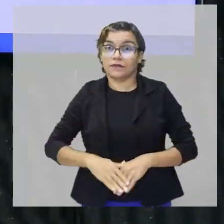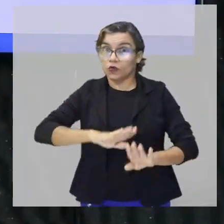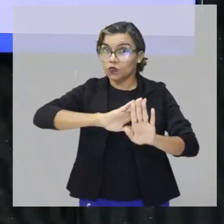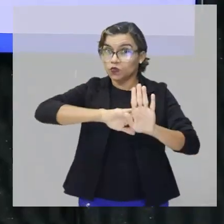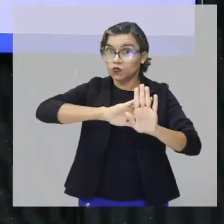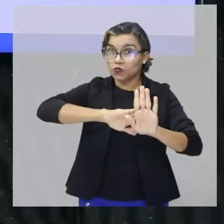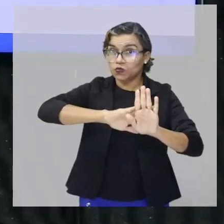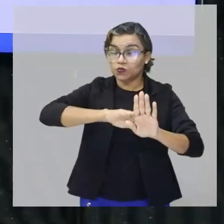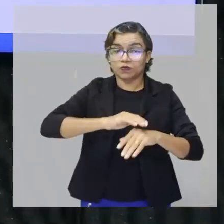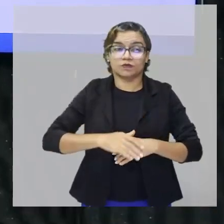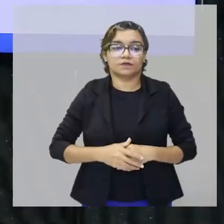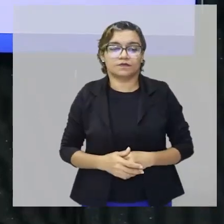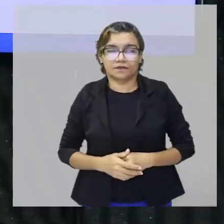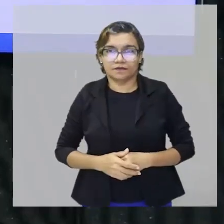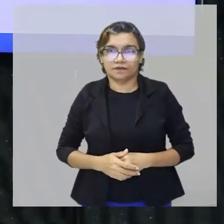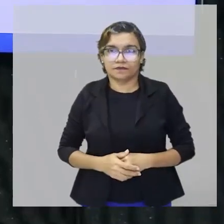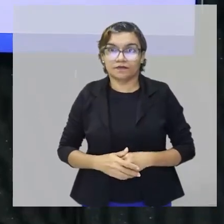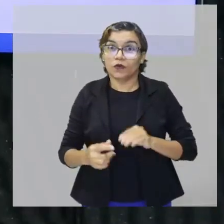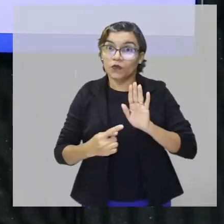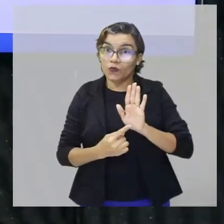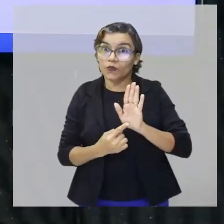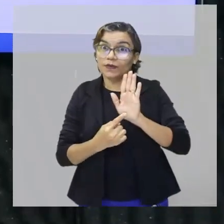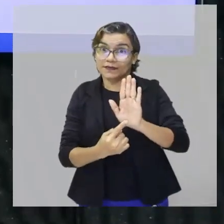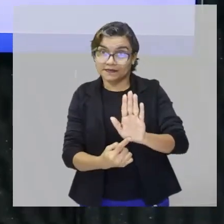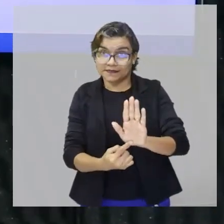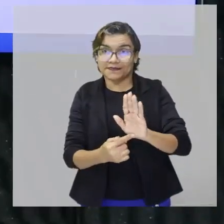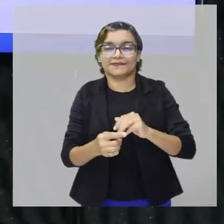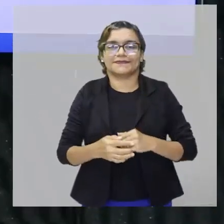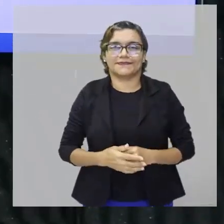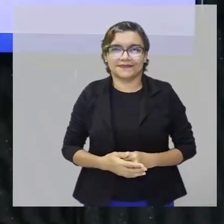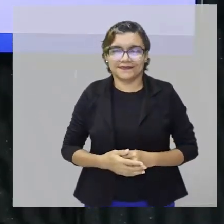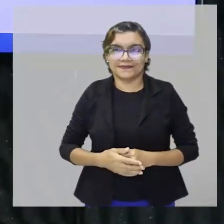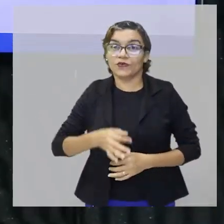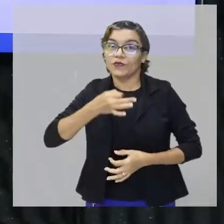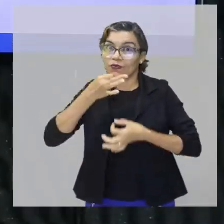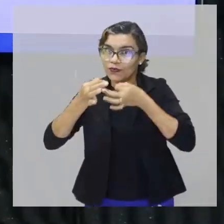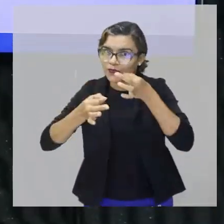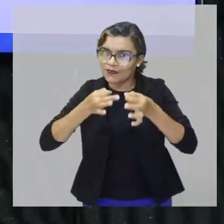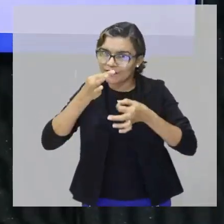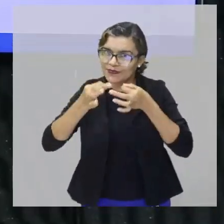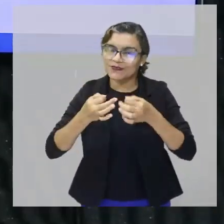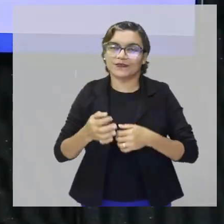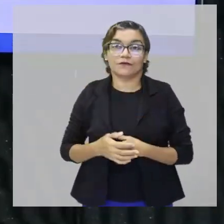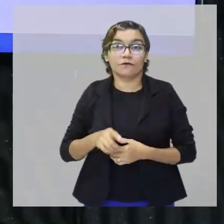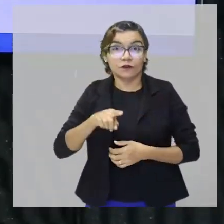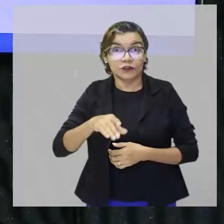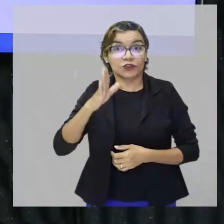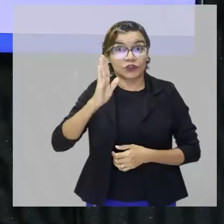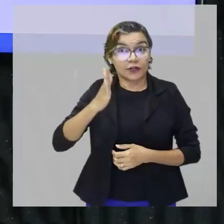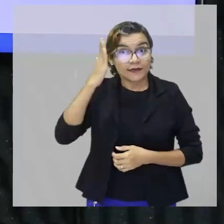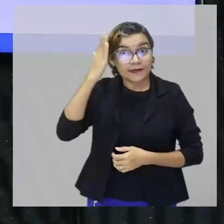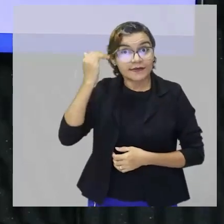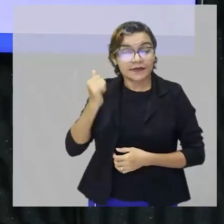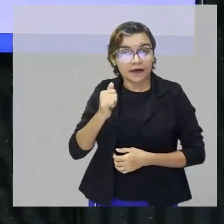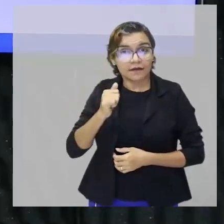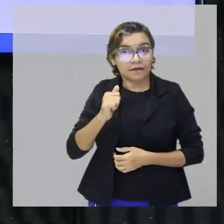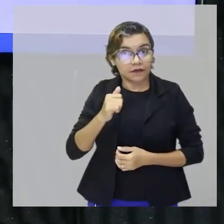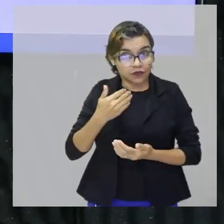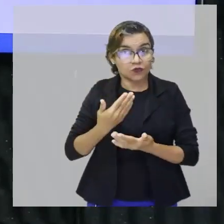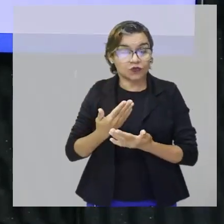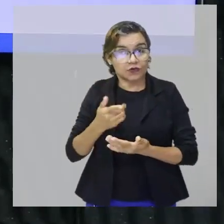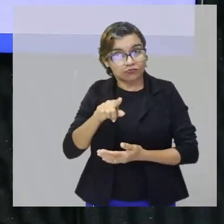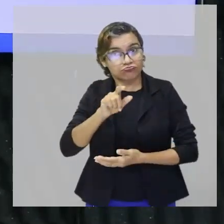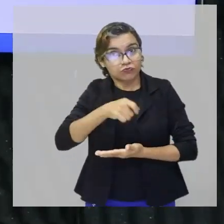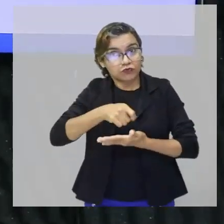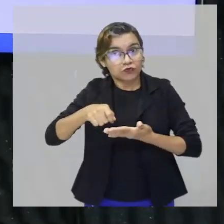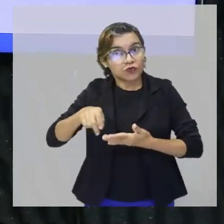subjetivo, o expositivo e o argumentativo. Então, vocês já sabem qual é que vocês vão utilizar, não é mesmo?